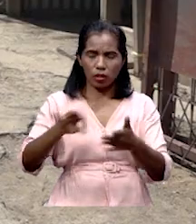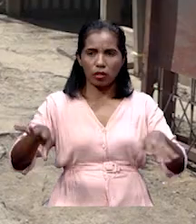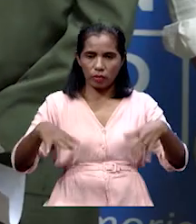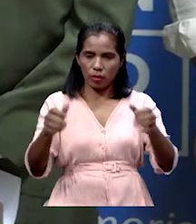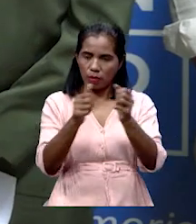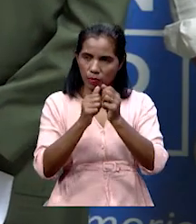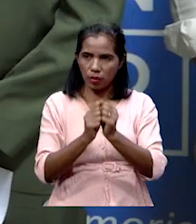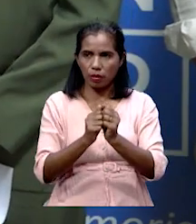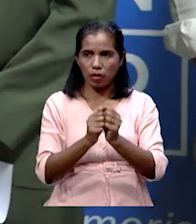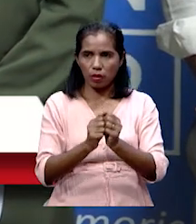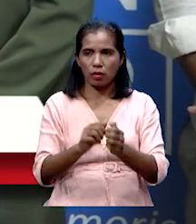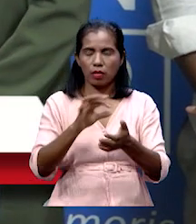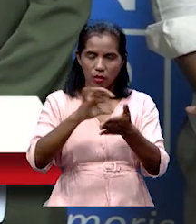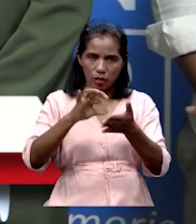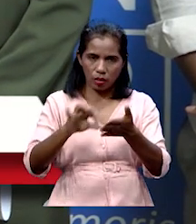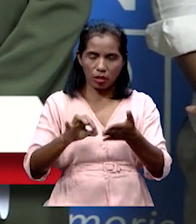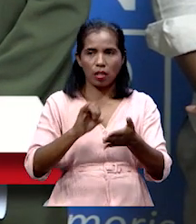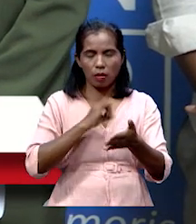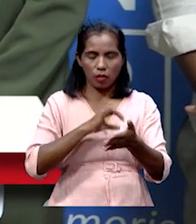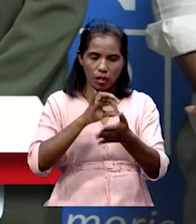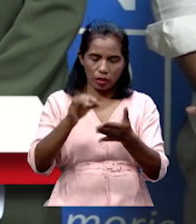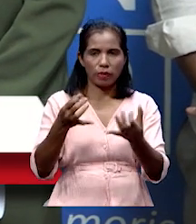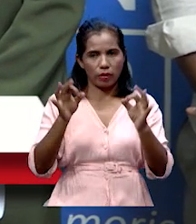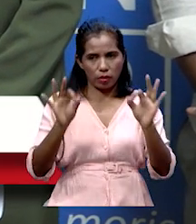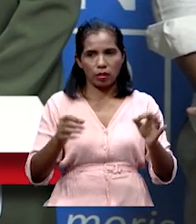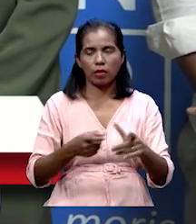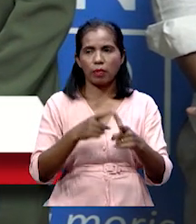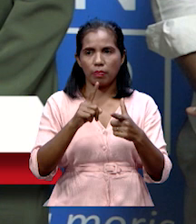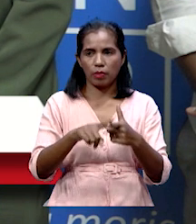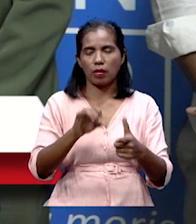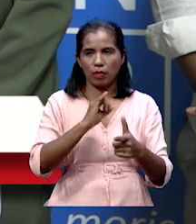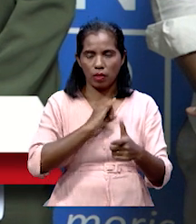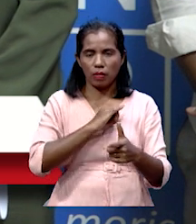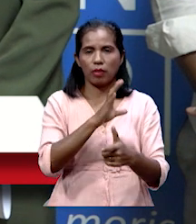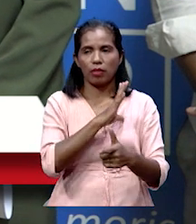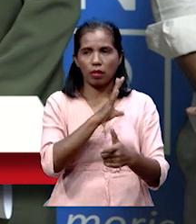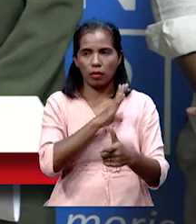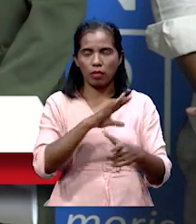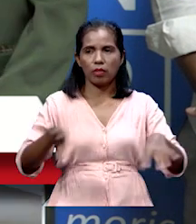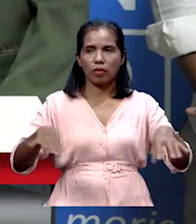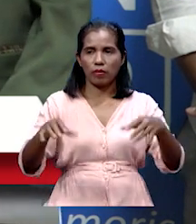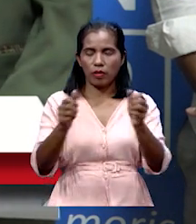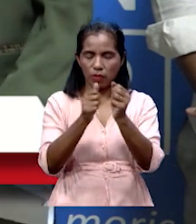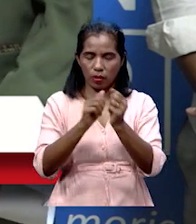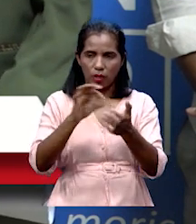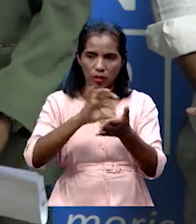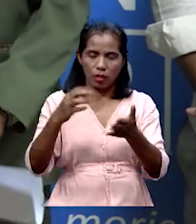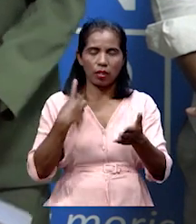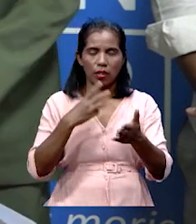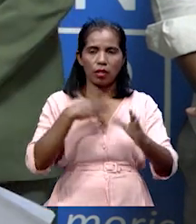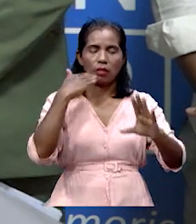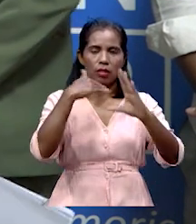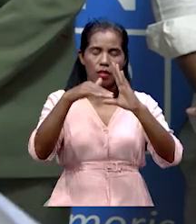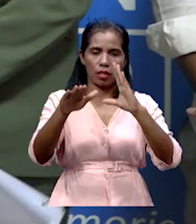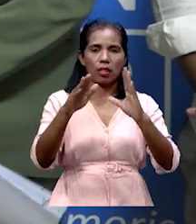sernia contrato how mas assina ona e how espera kata o contrato nebe mas assina ponti te perhal transferência